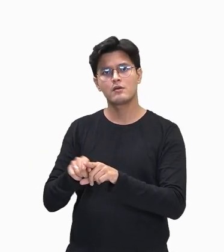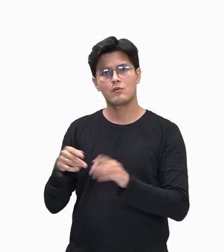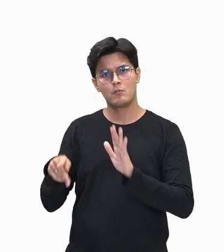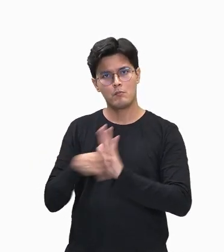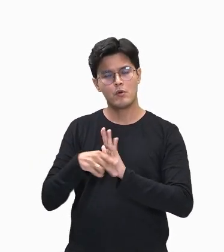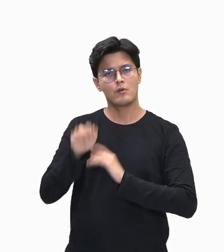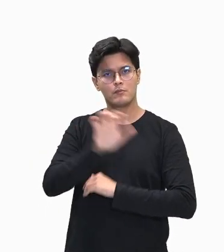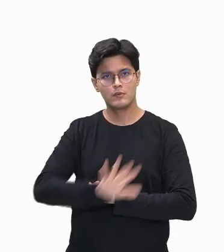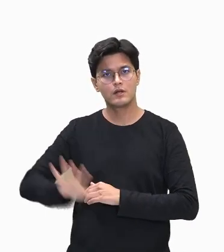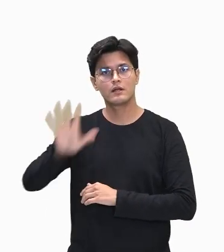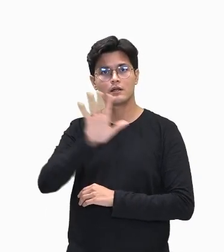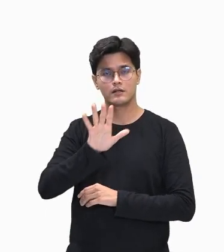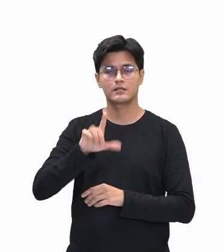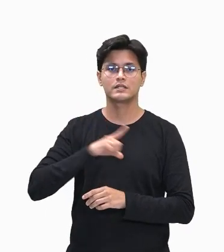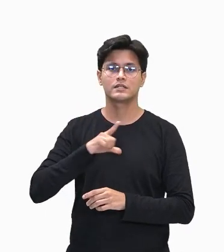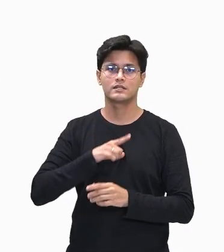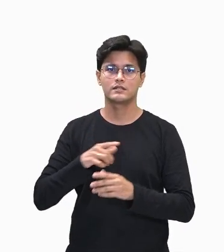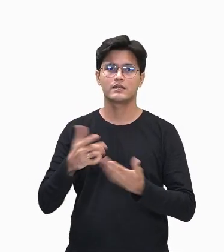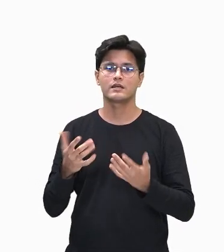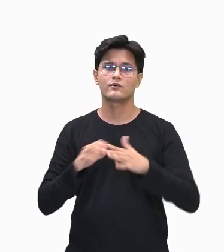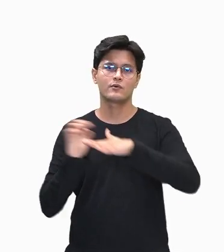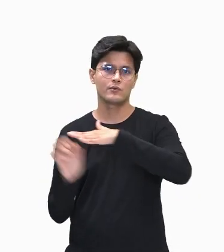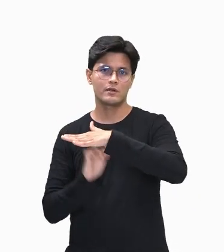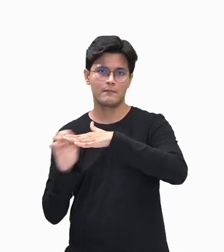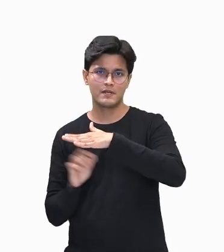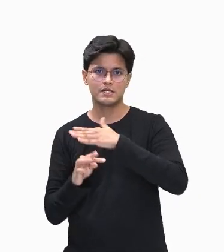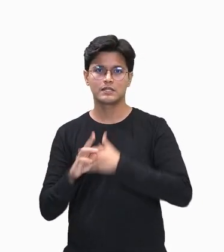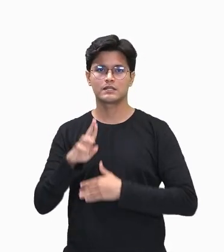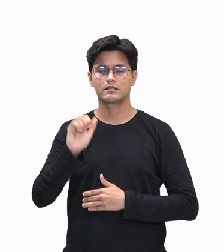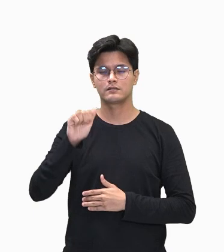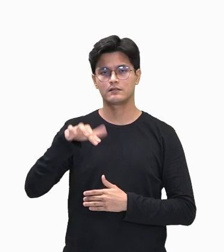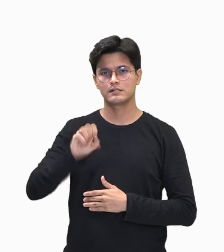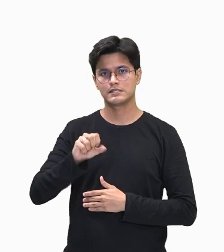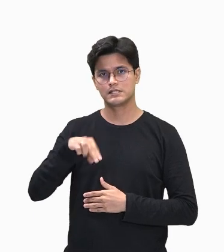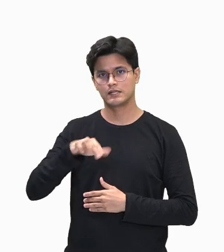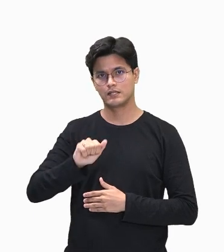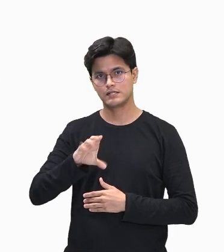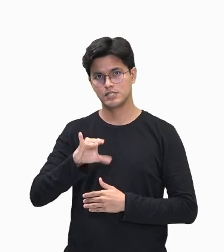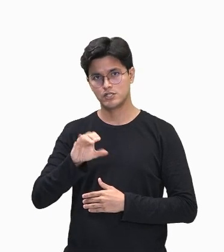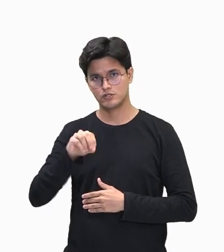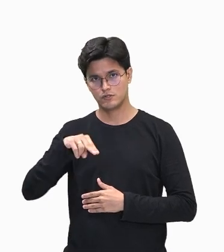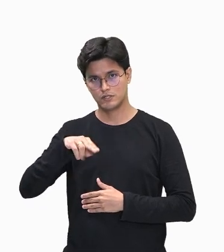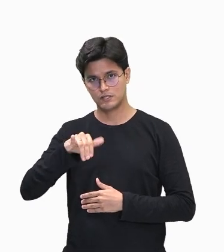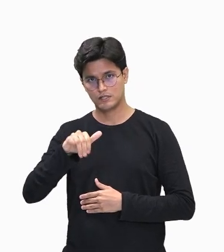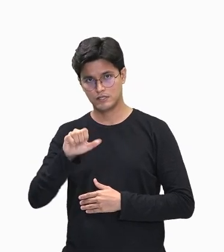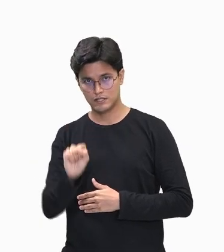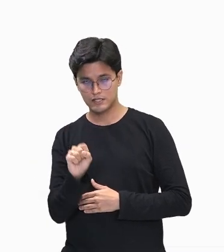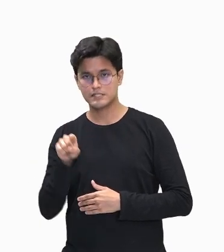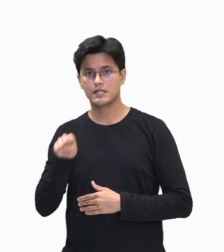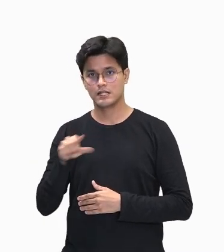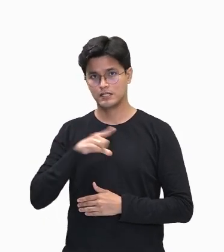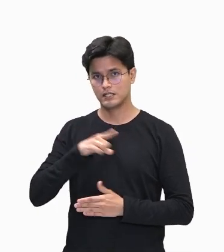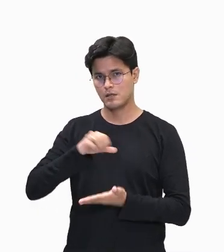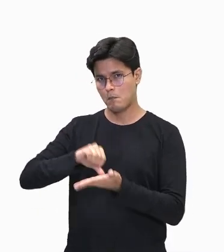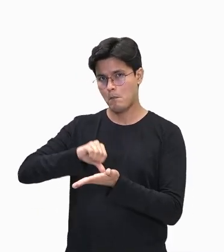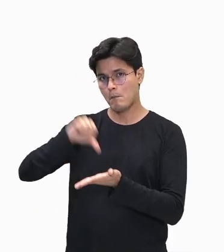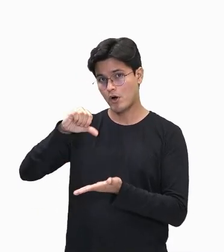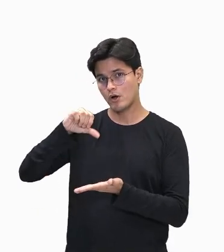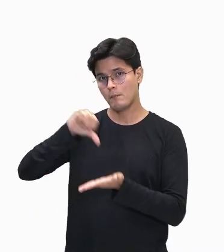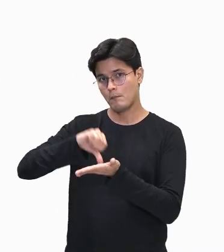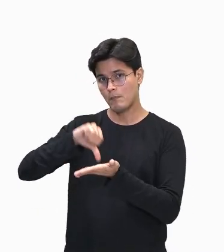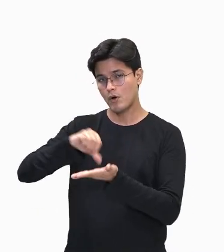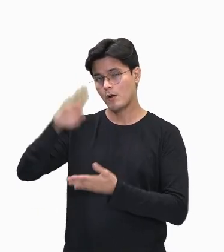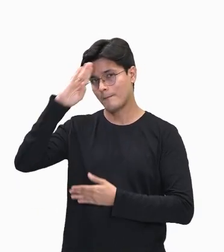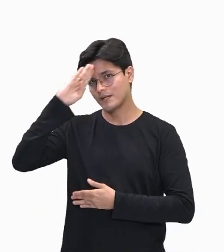empresas transnacionais, né, a sede delas estão localizadas aí na cidade de São Paulo. Sem falar que nessa metrópole